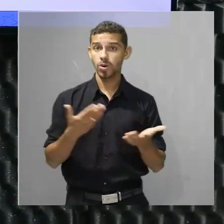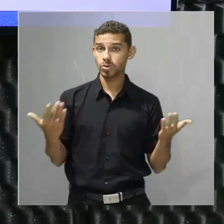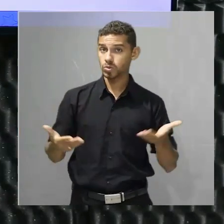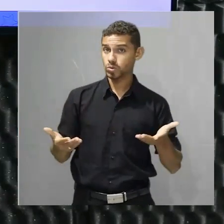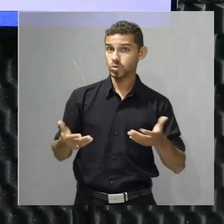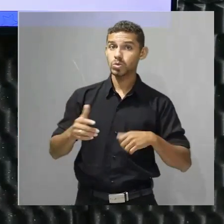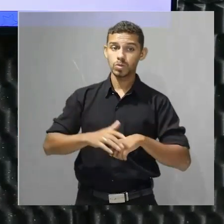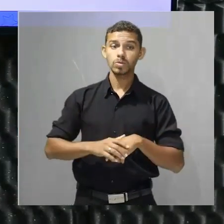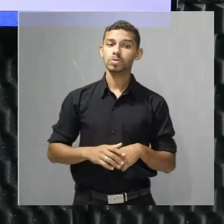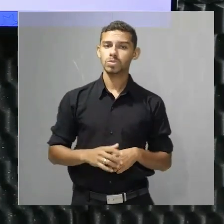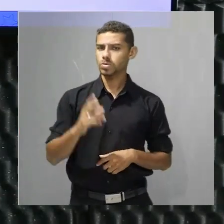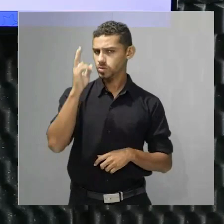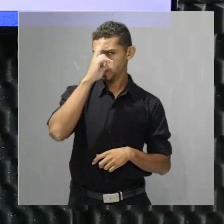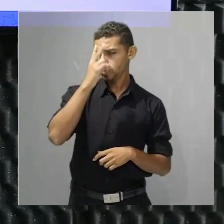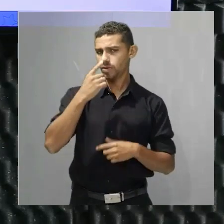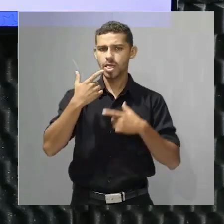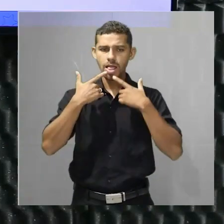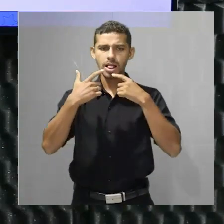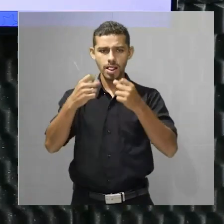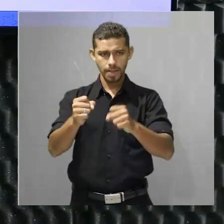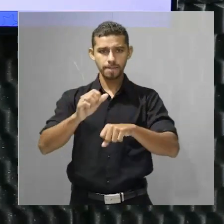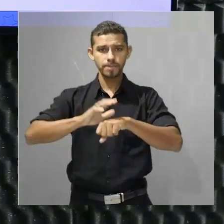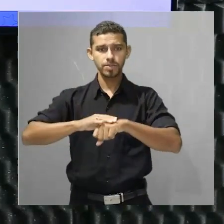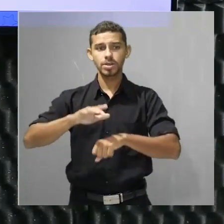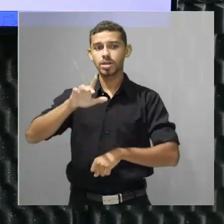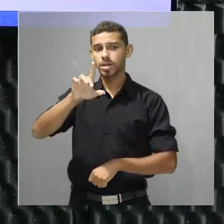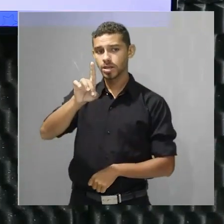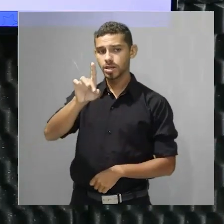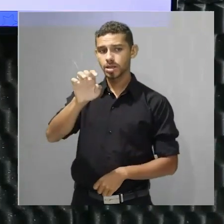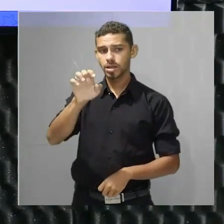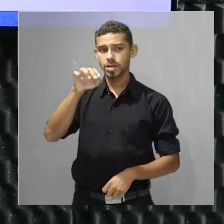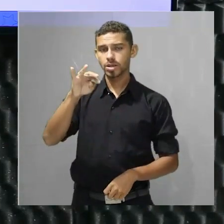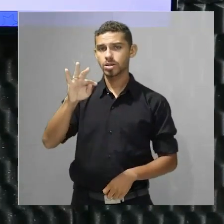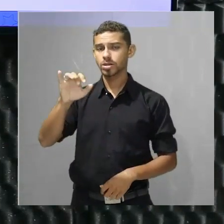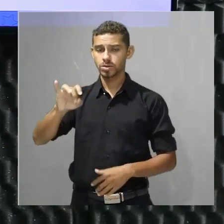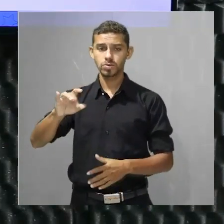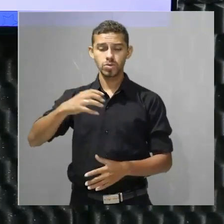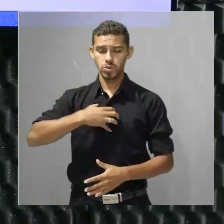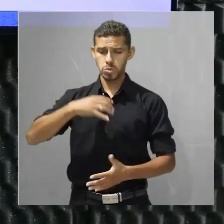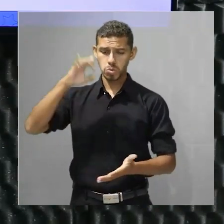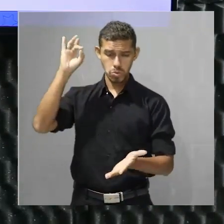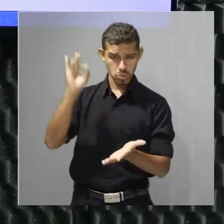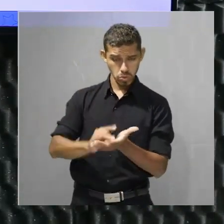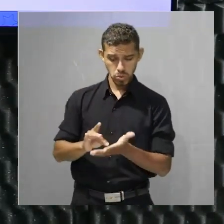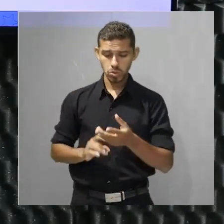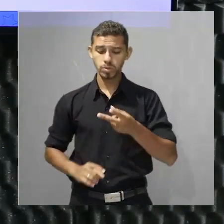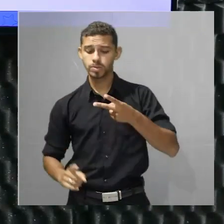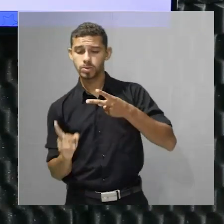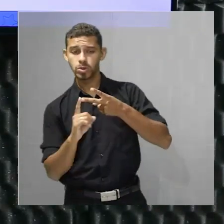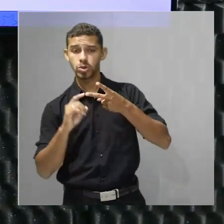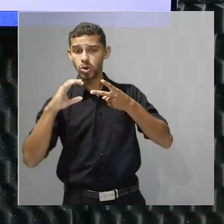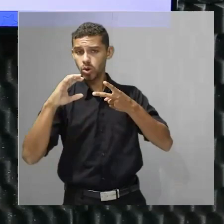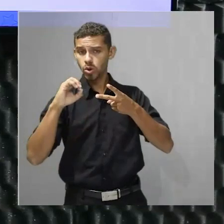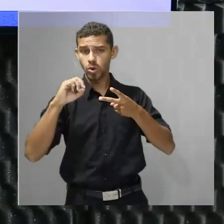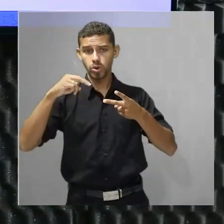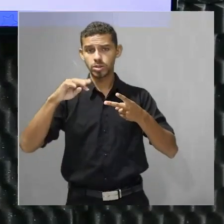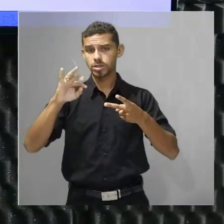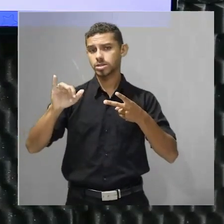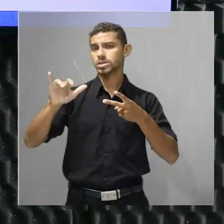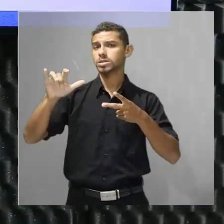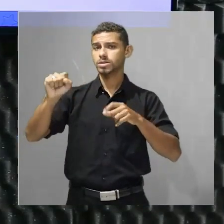vamos falar um pouquinho sobre linguagem denotativa e linguagem conotativa né que tá aí sempre